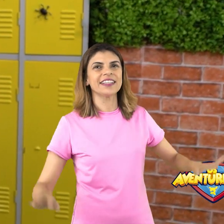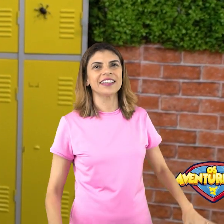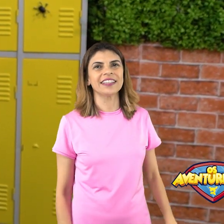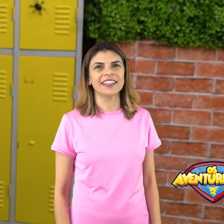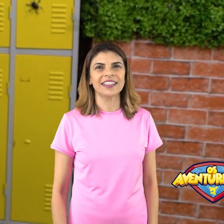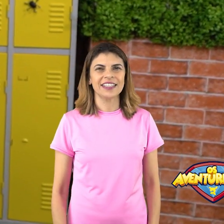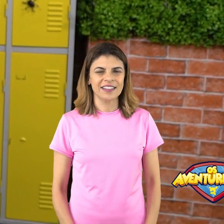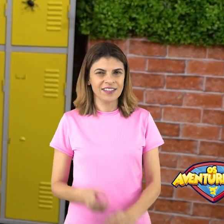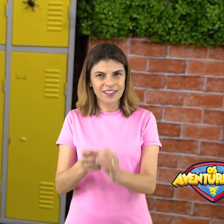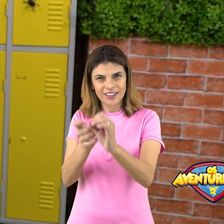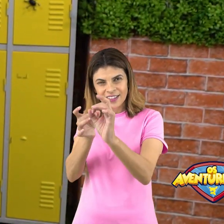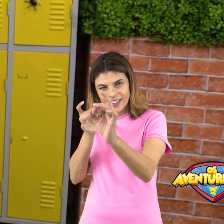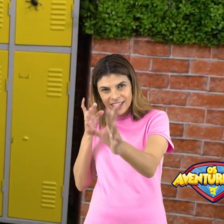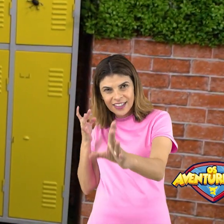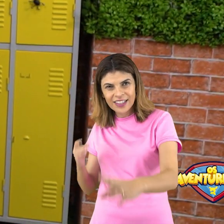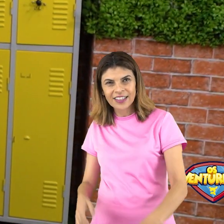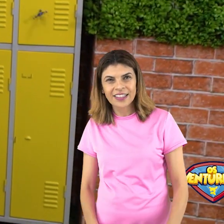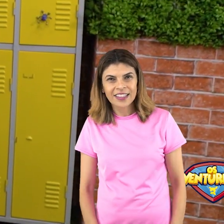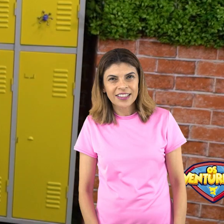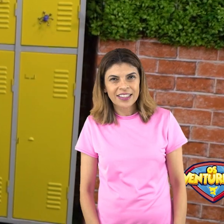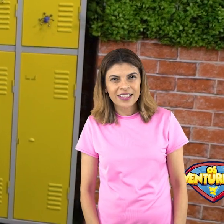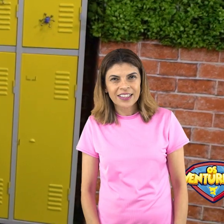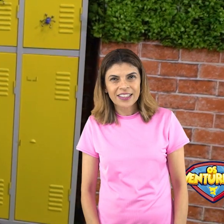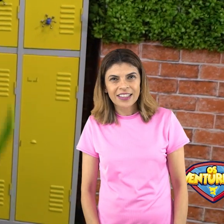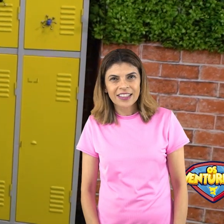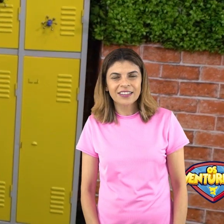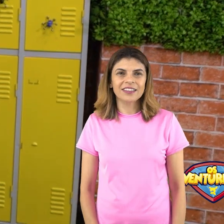Eu! Olha o alvo caindo. 1, 2, 3 e...